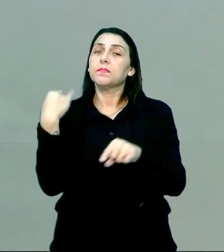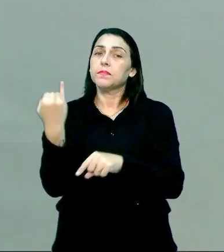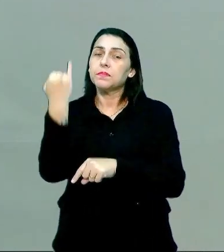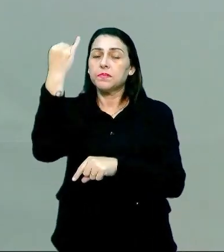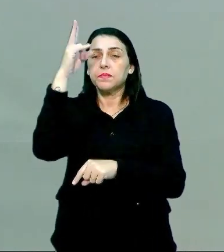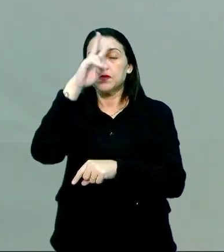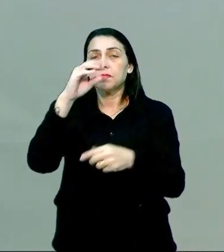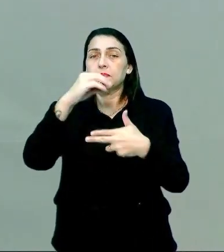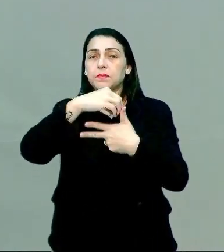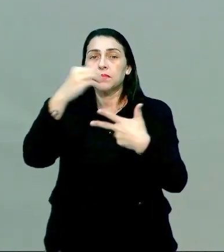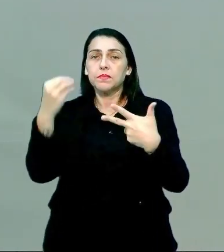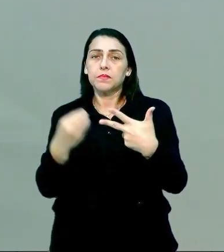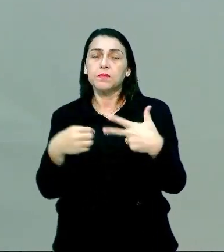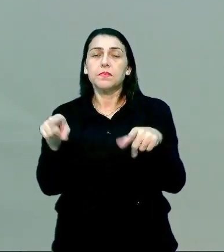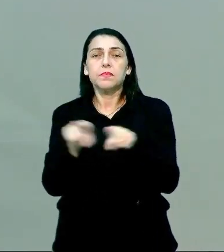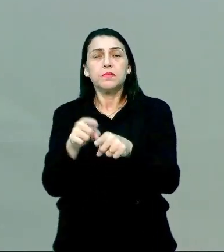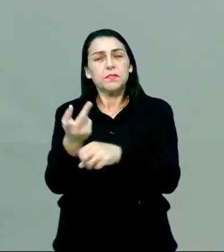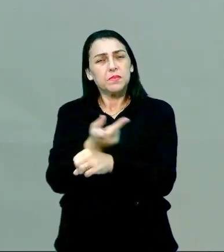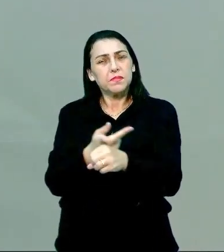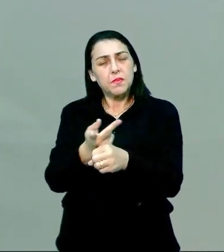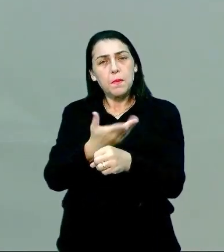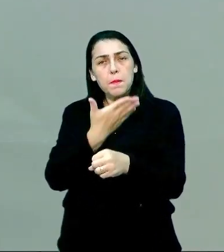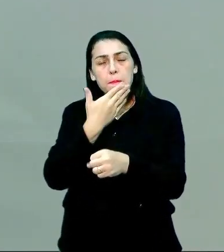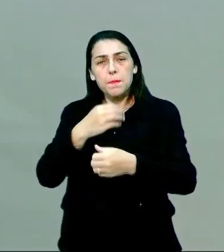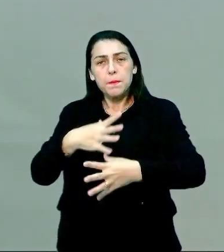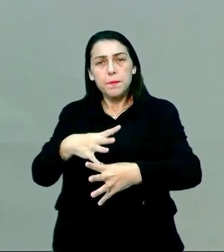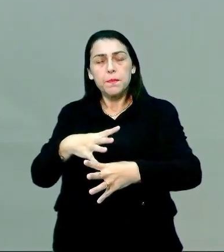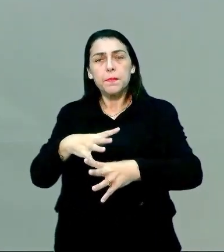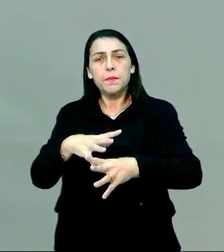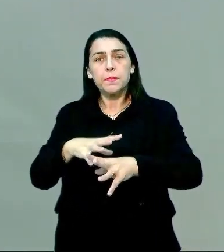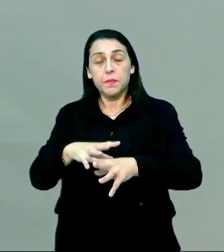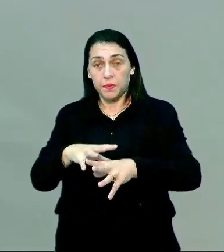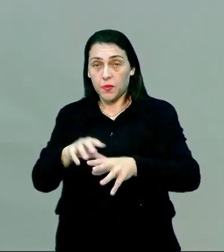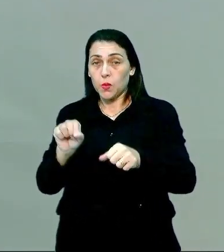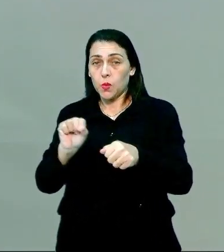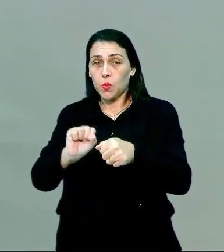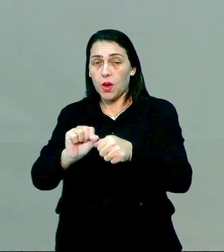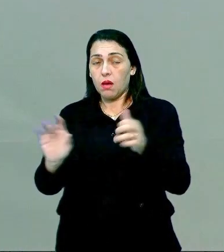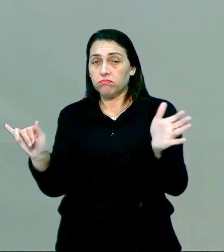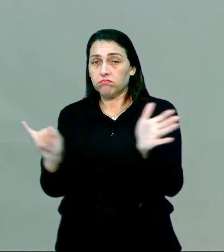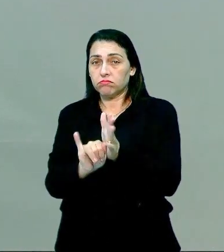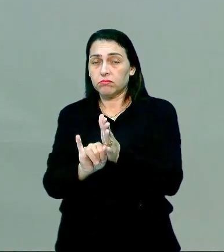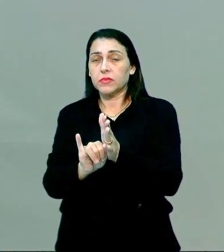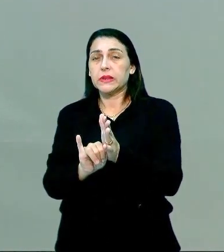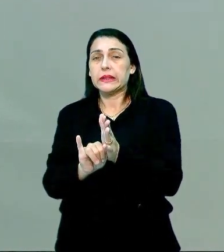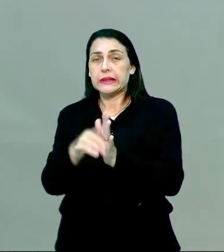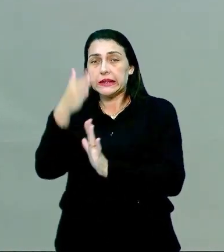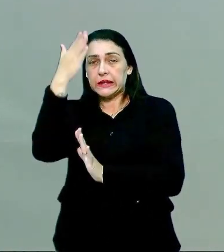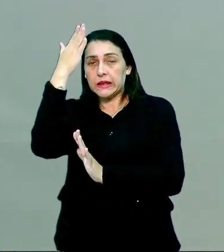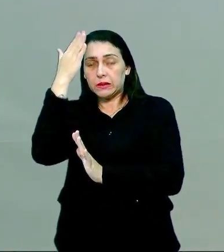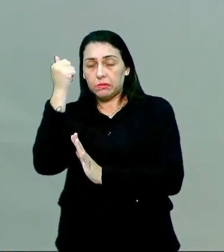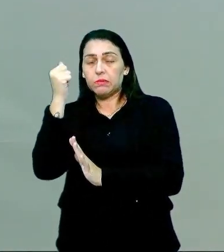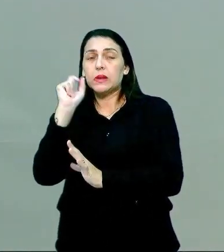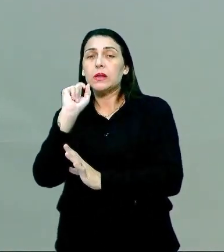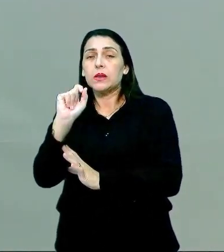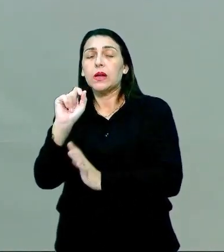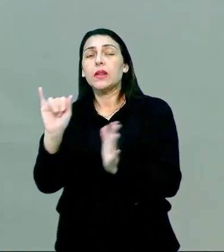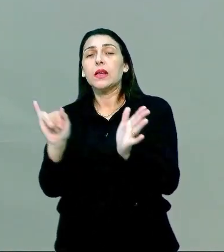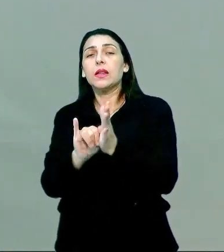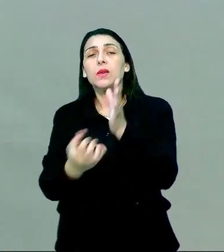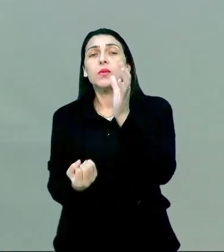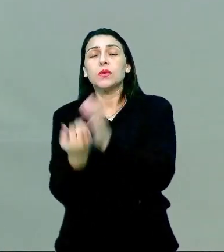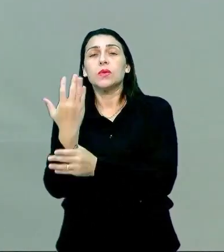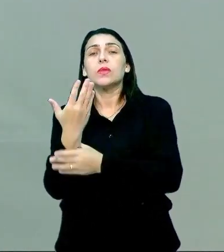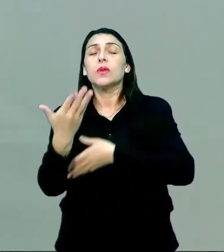que no Enem ele vai buscar reforçar o aspecto identitário. Então é muito provável ele abordar